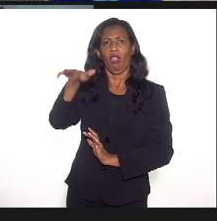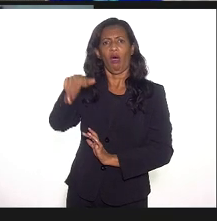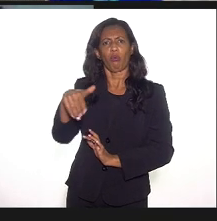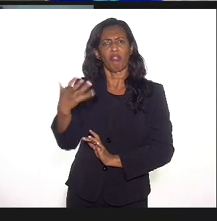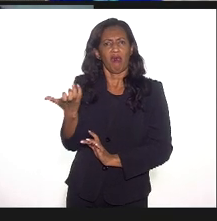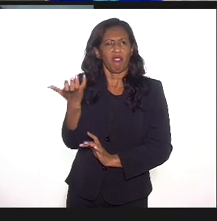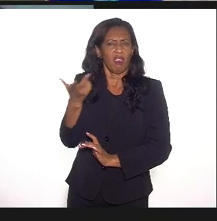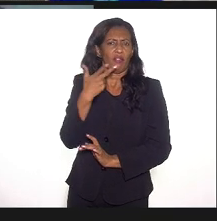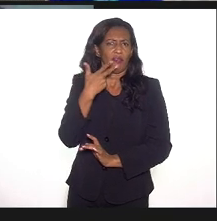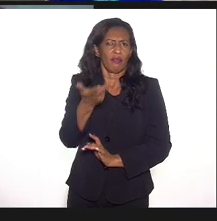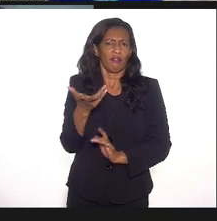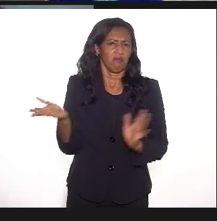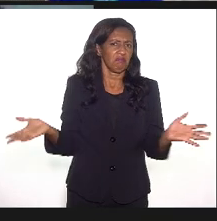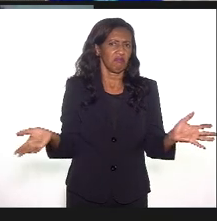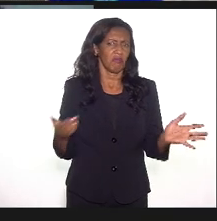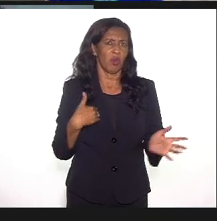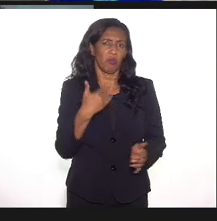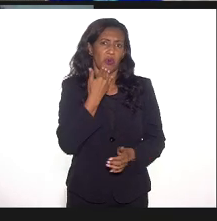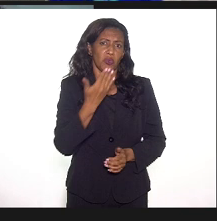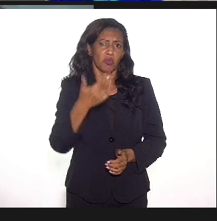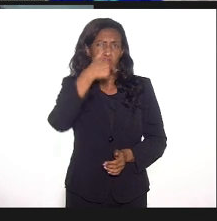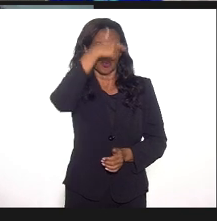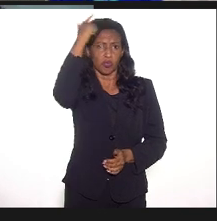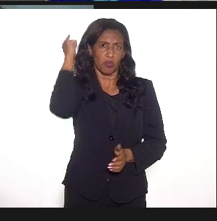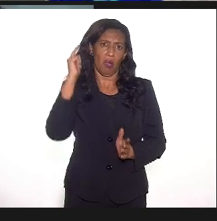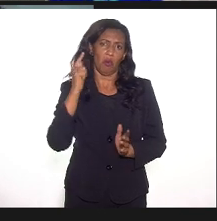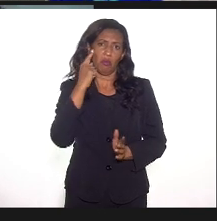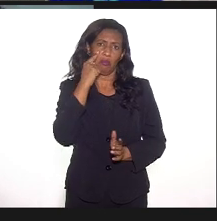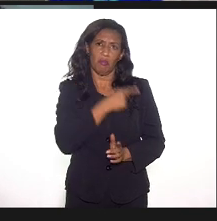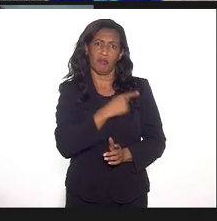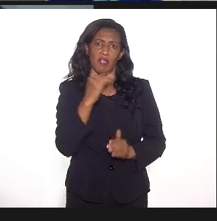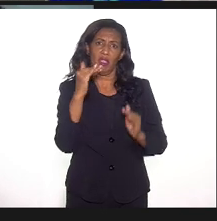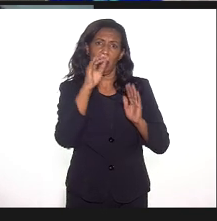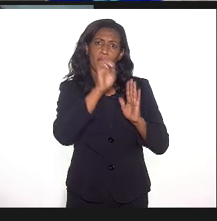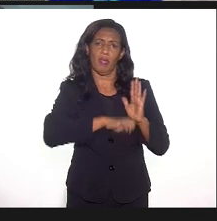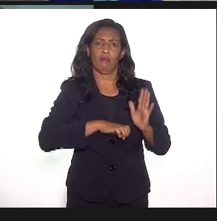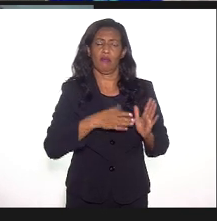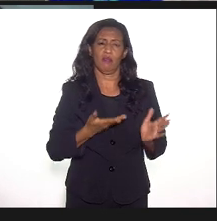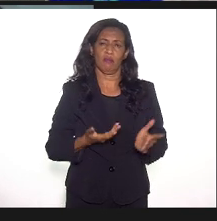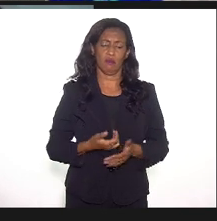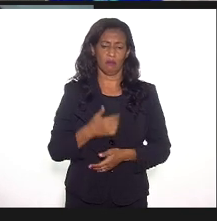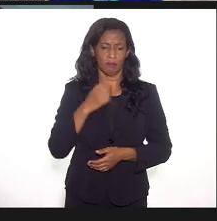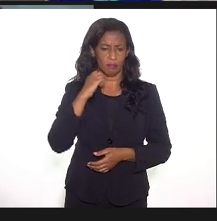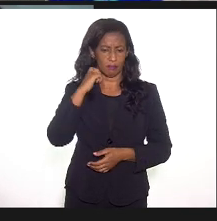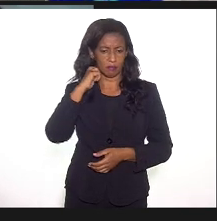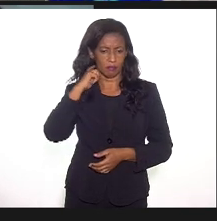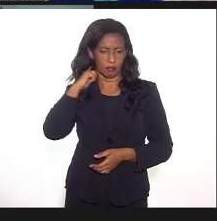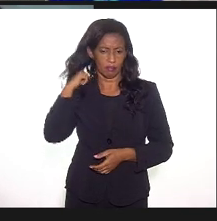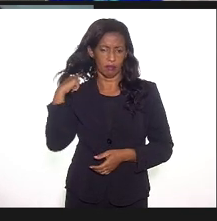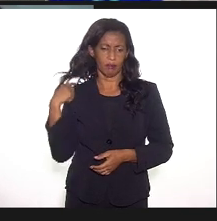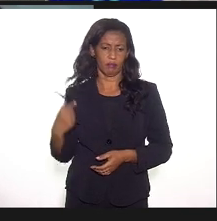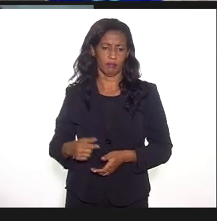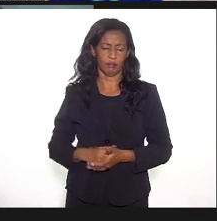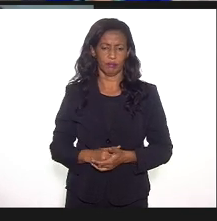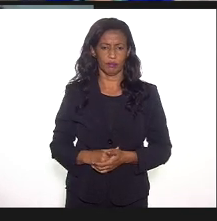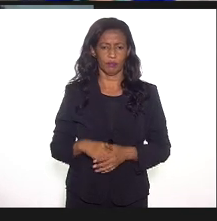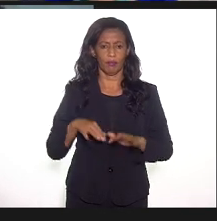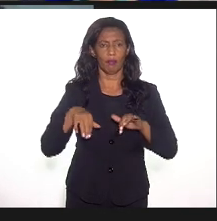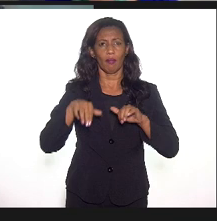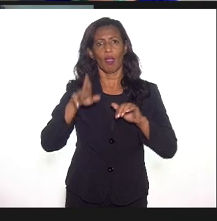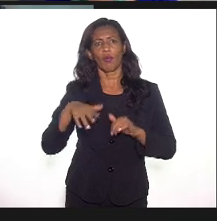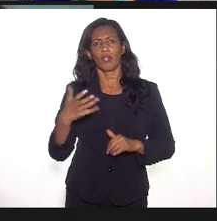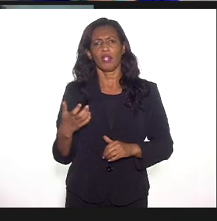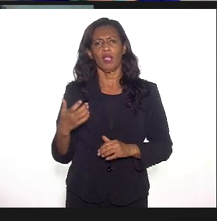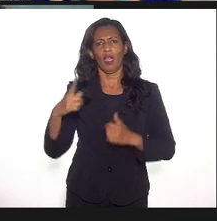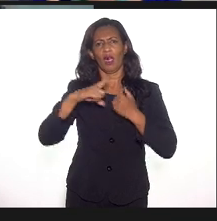defender, que aí eu posso pedir o Luiz Paulo para suprimir lá, para catar a emenda. Pode alguém acatar. Que queira defender o artigo